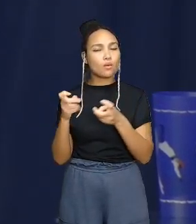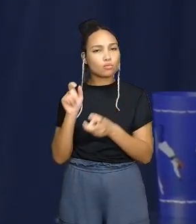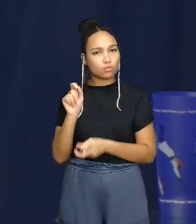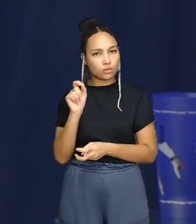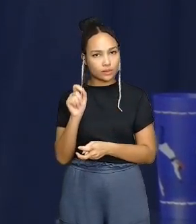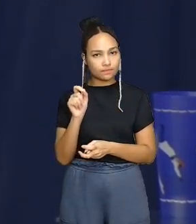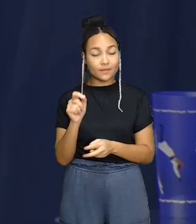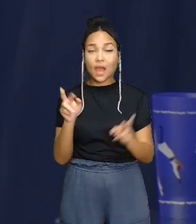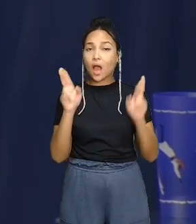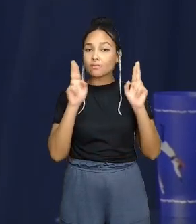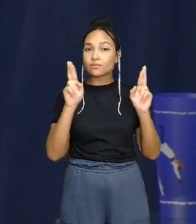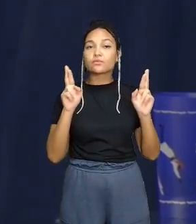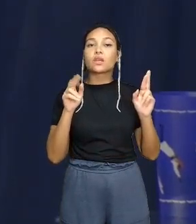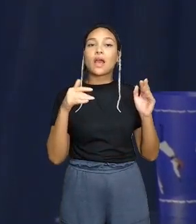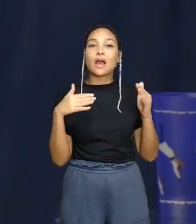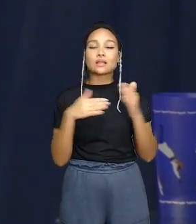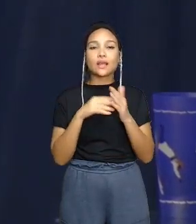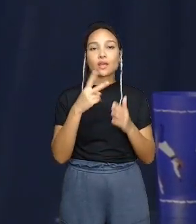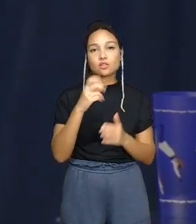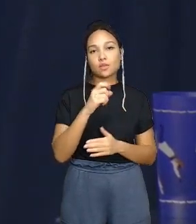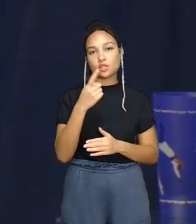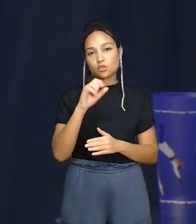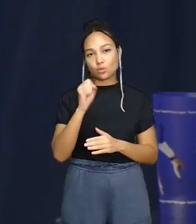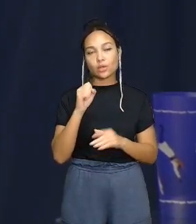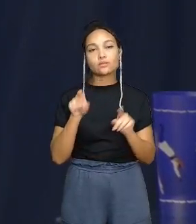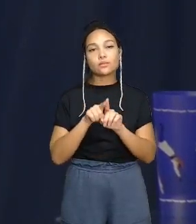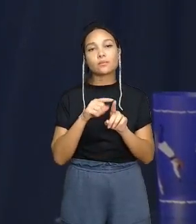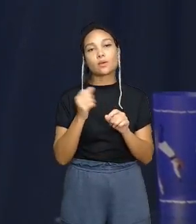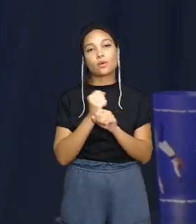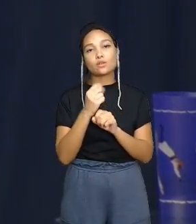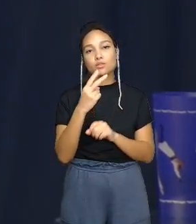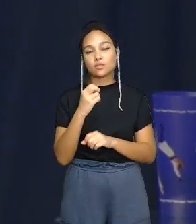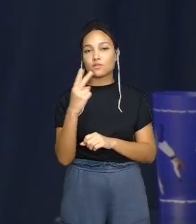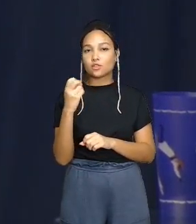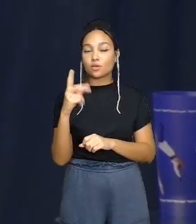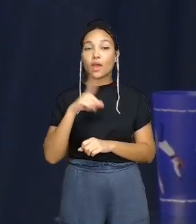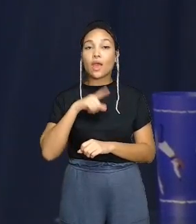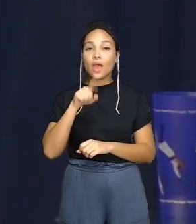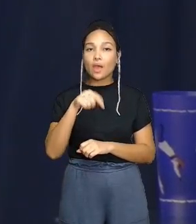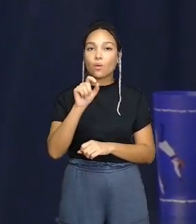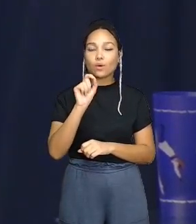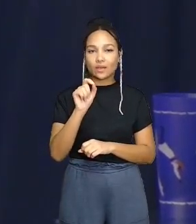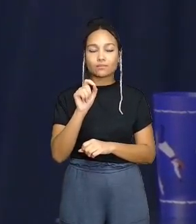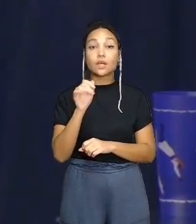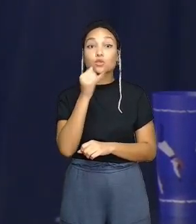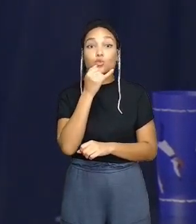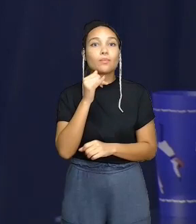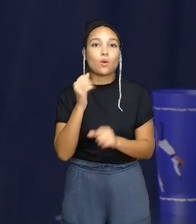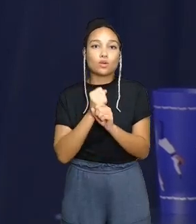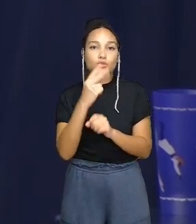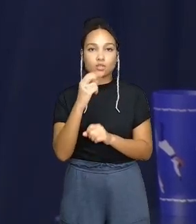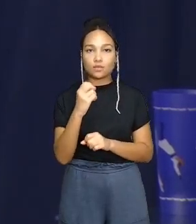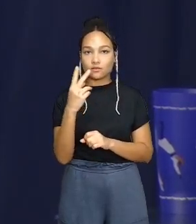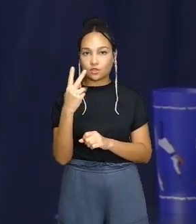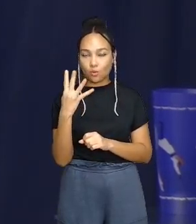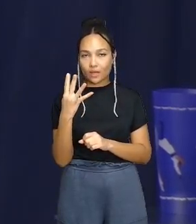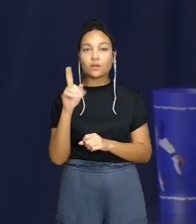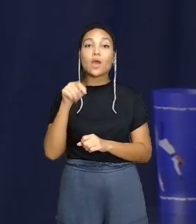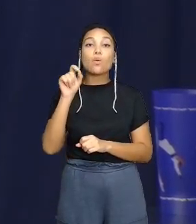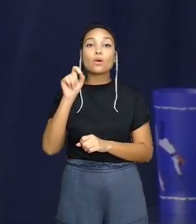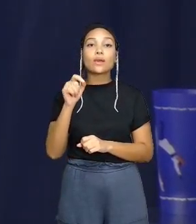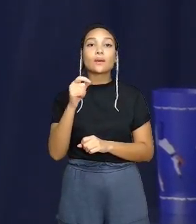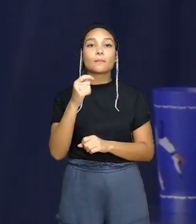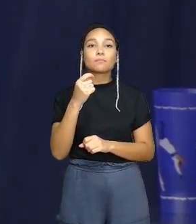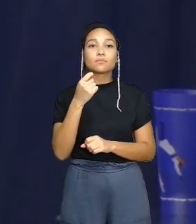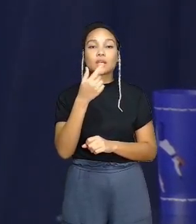entre 2018 e 2022 era de 2024, desculpa, era de pelo menos 460 mil vagas